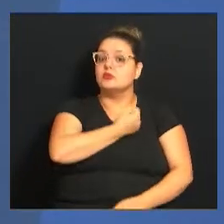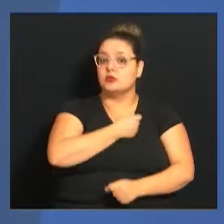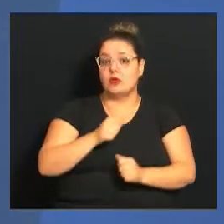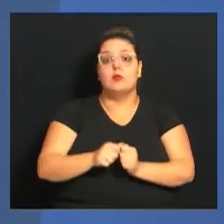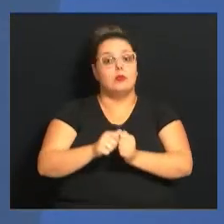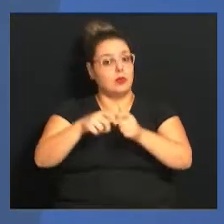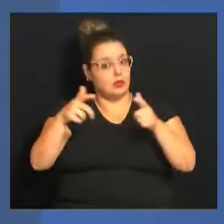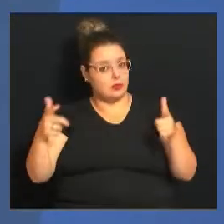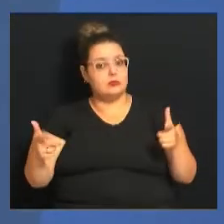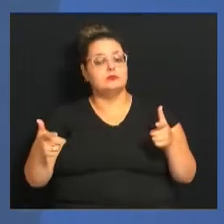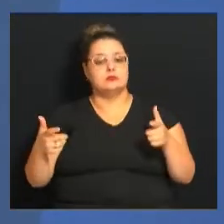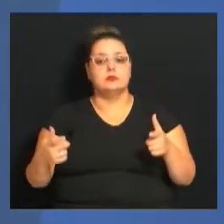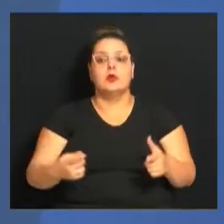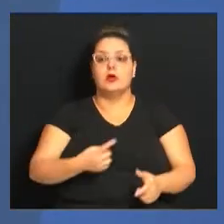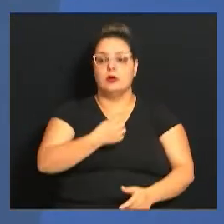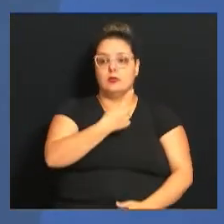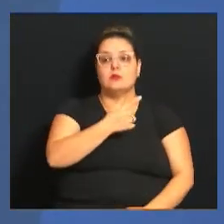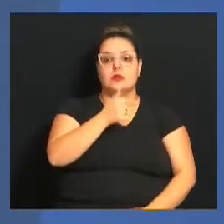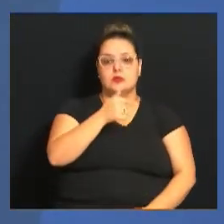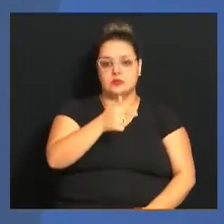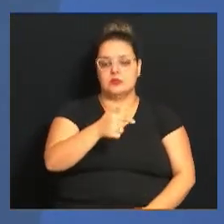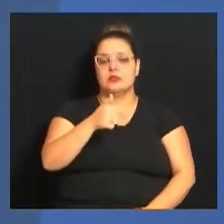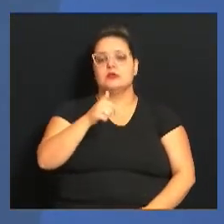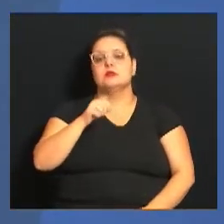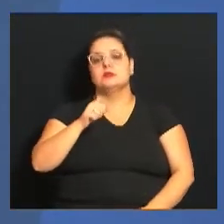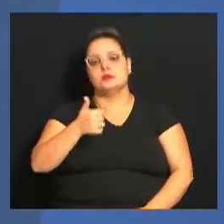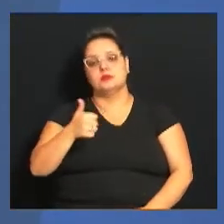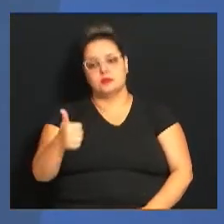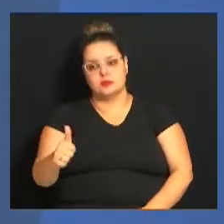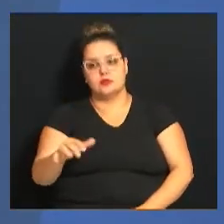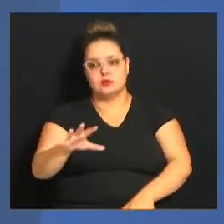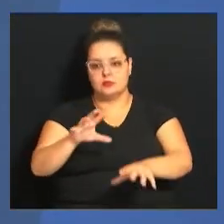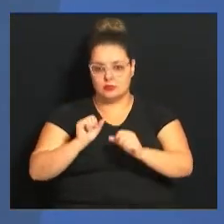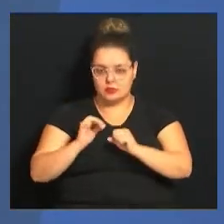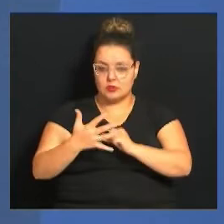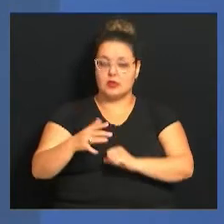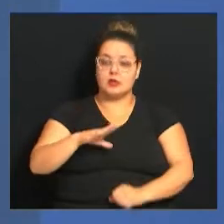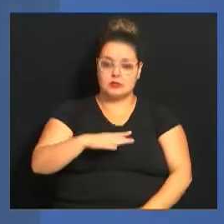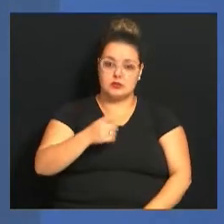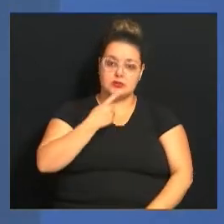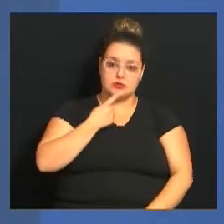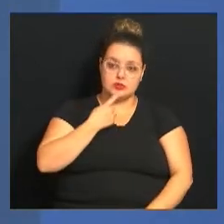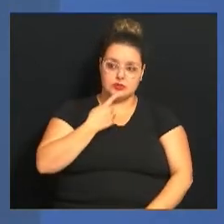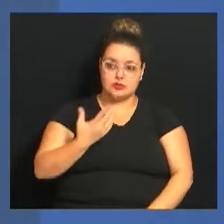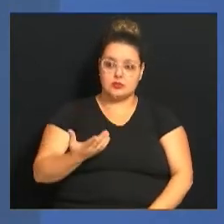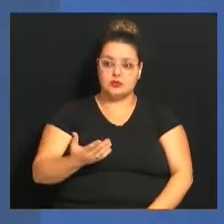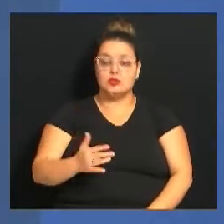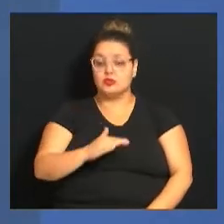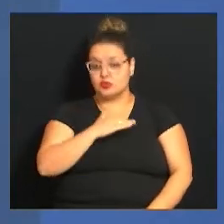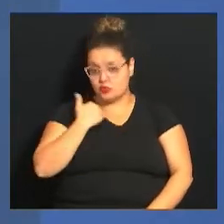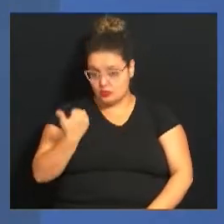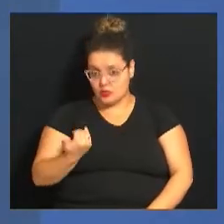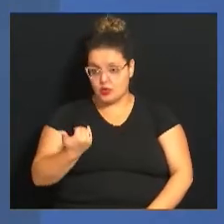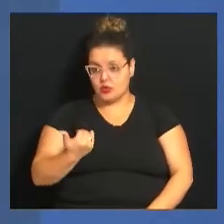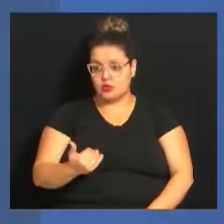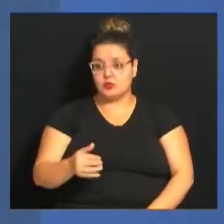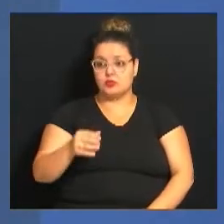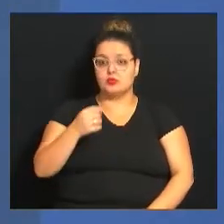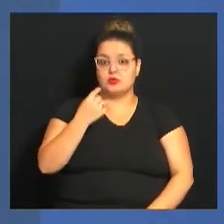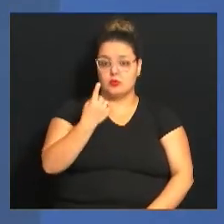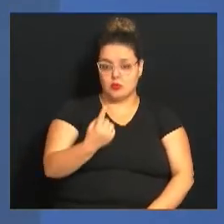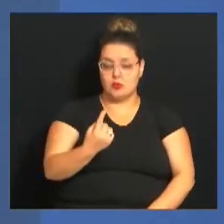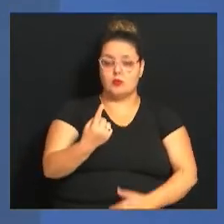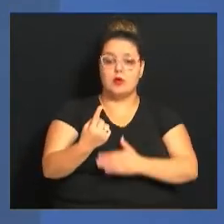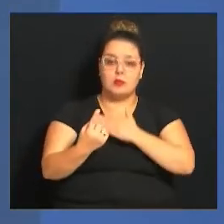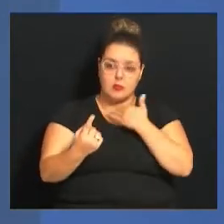expressivo de 1.711 novos casos em Campinas. Registro de óbitos, apenas um óbito,